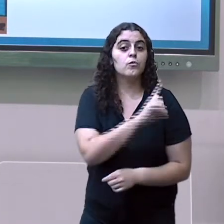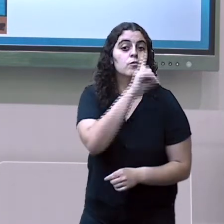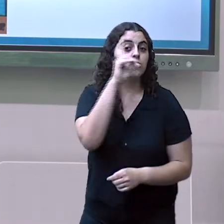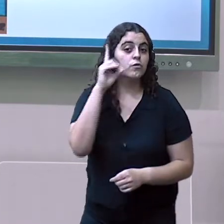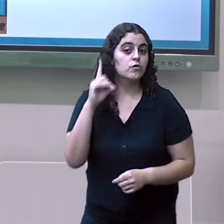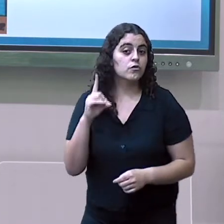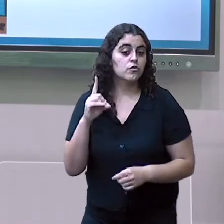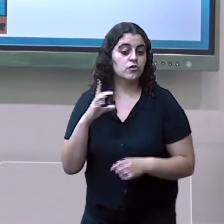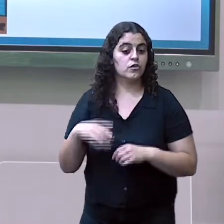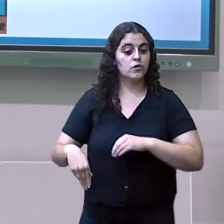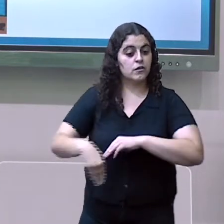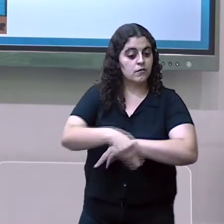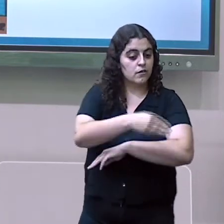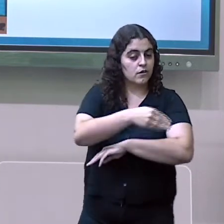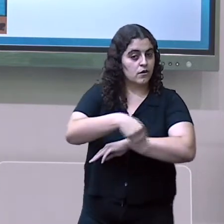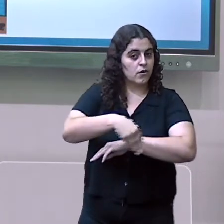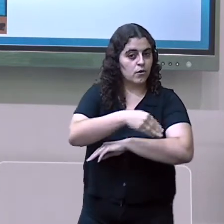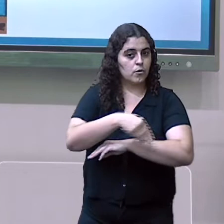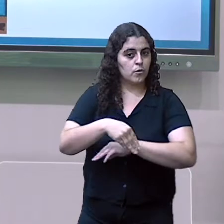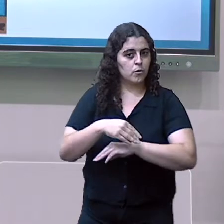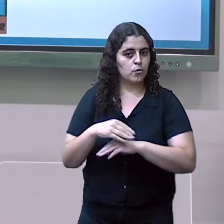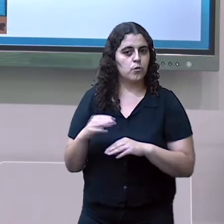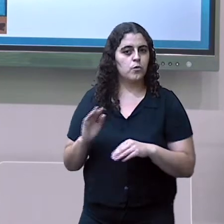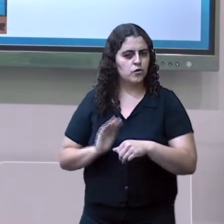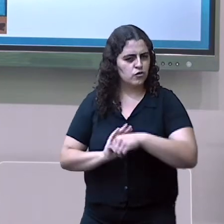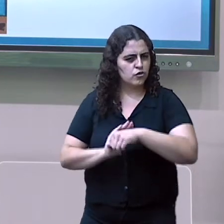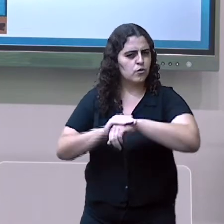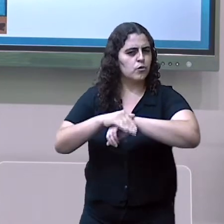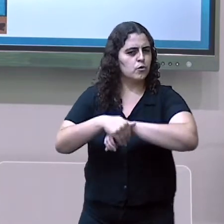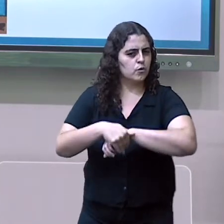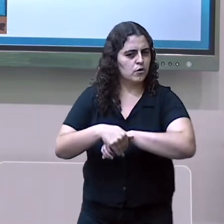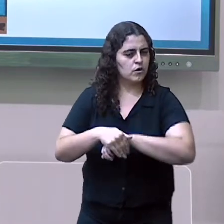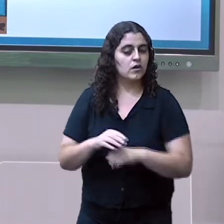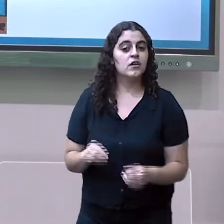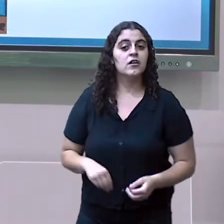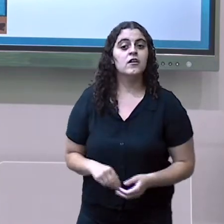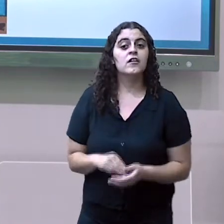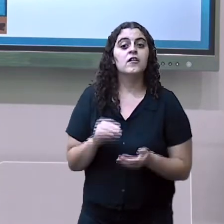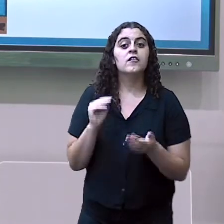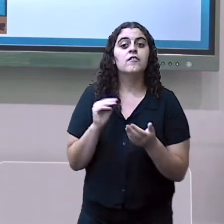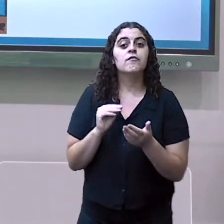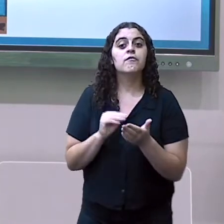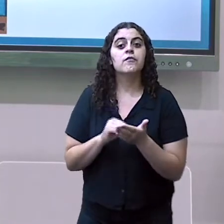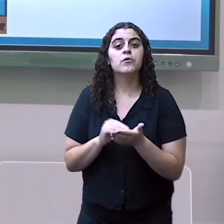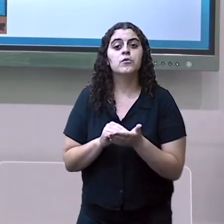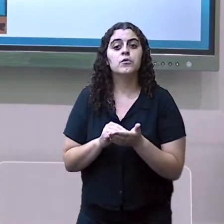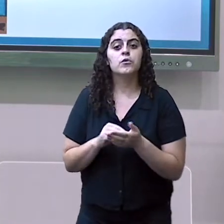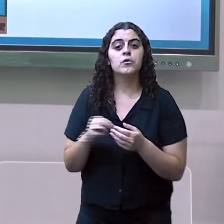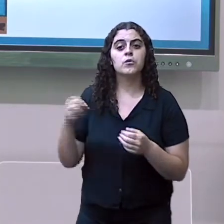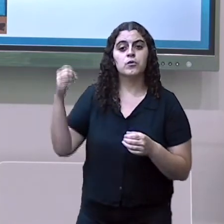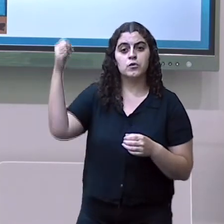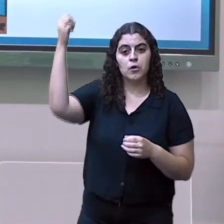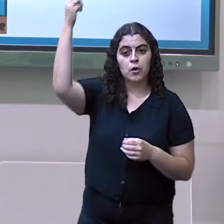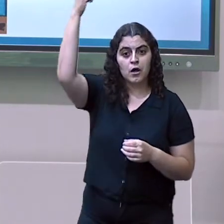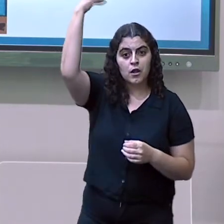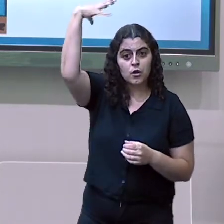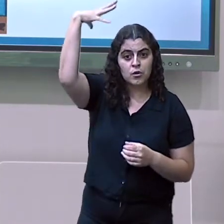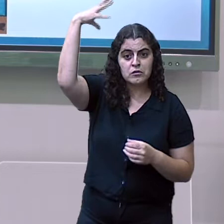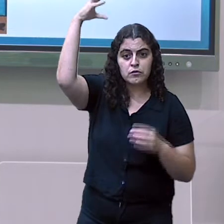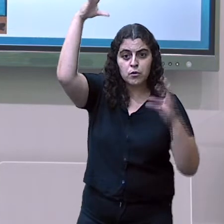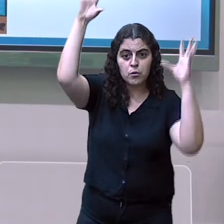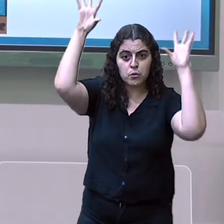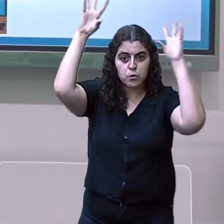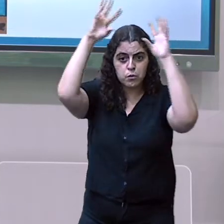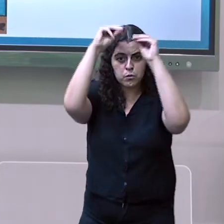estar na rua, à noite, e faltou energia. Você já pensou? Ficou tudo